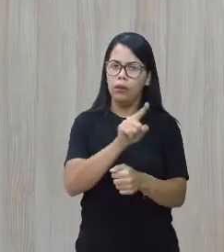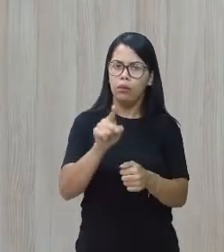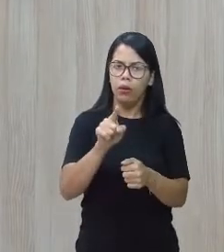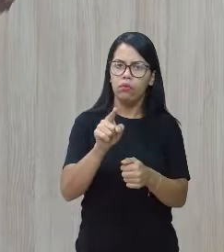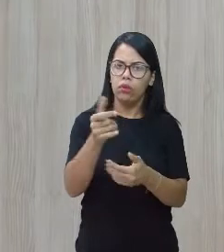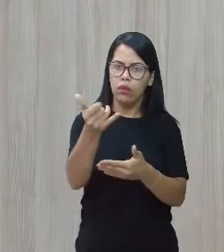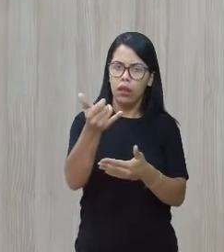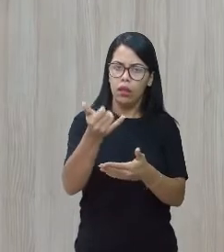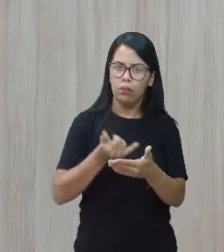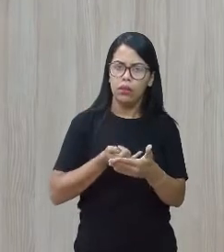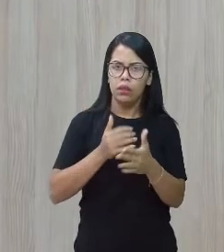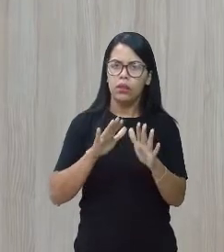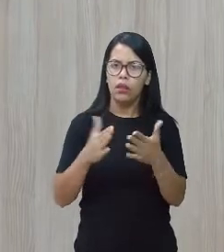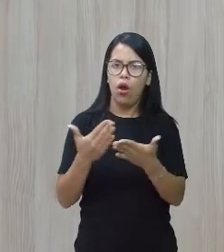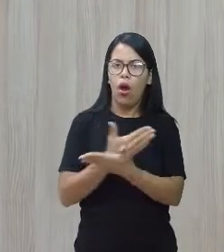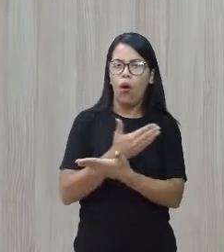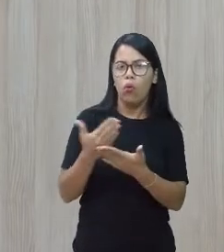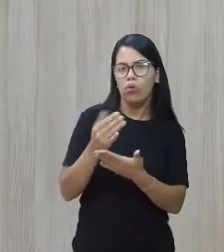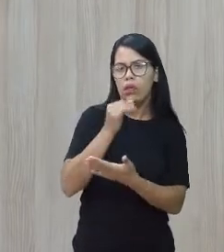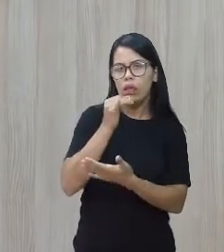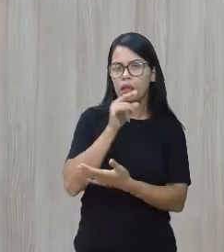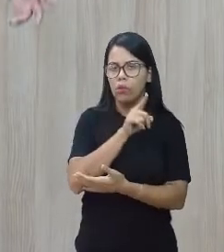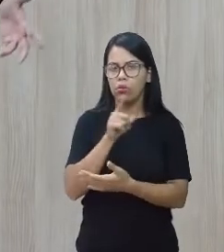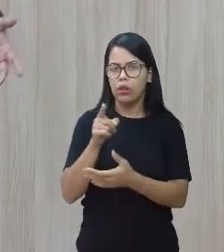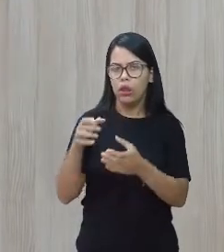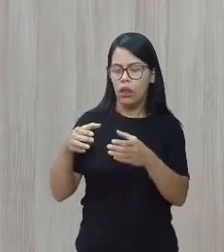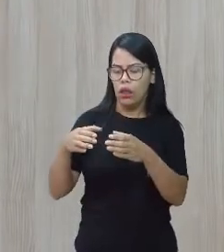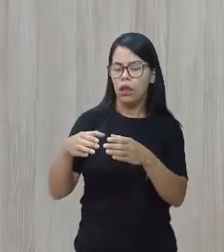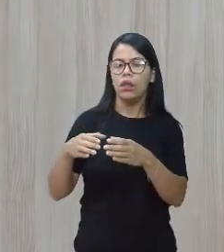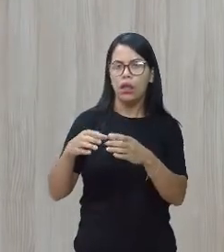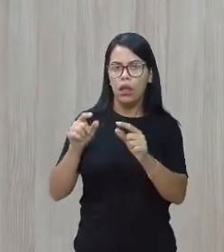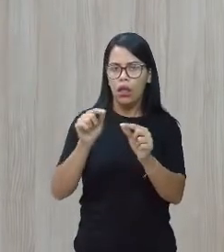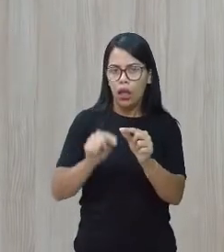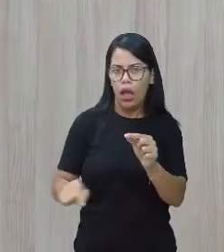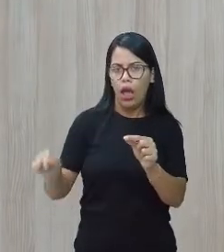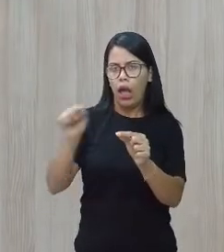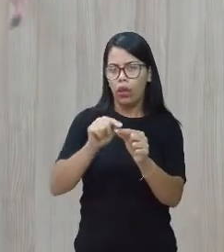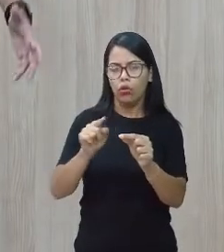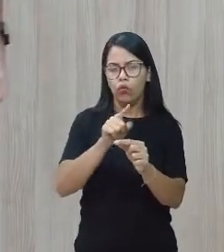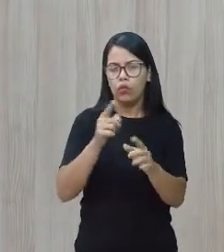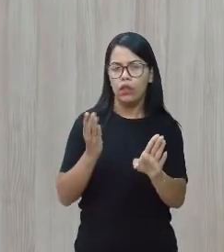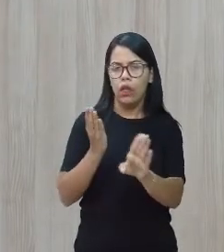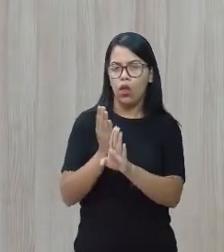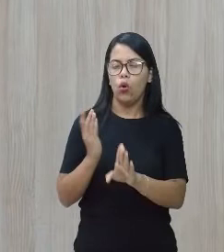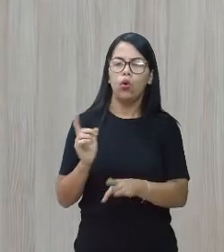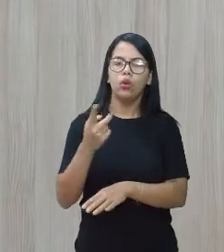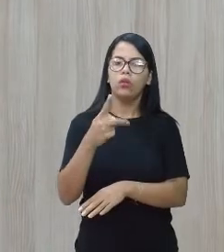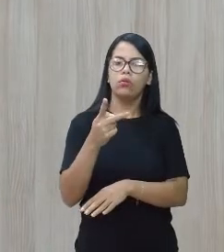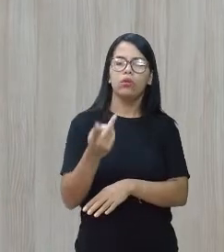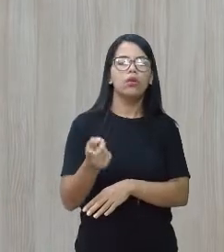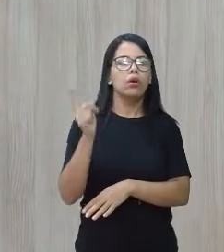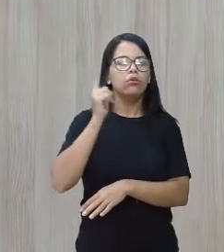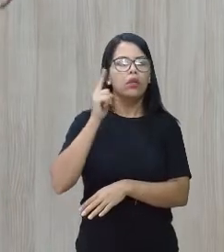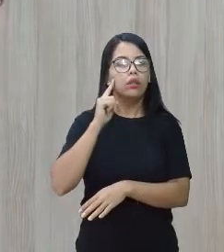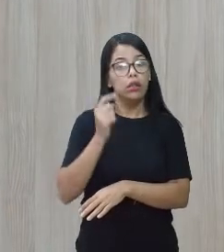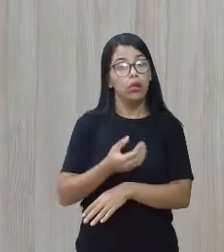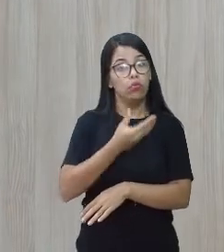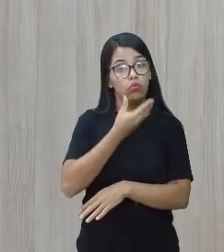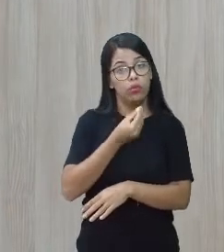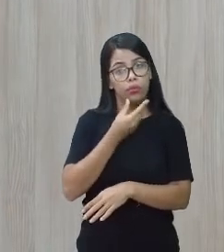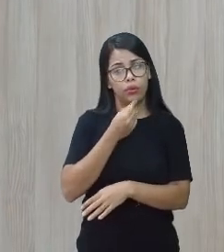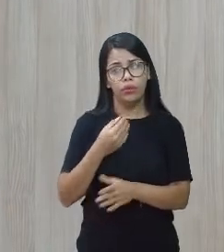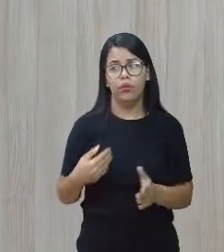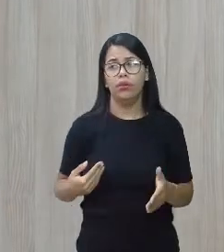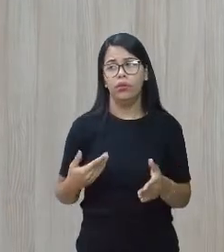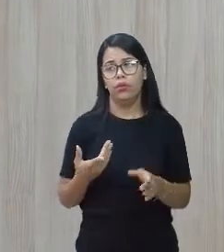alguns exemplos de corpos redondos que você encontra no dia a dia, né? A gente tem aí os meninos encontram muitas bolas, né?